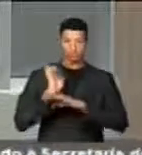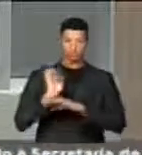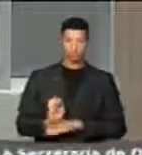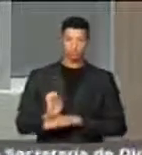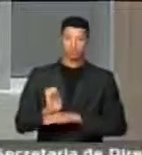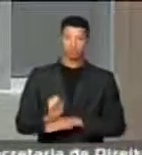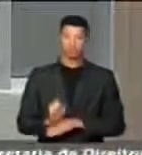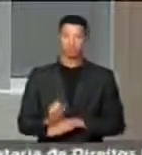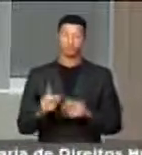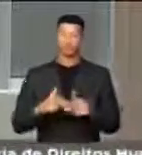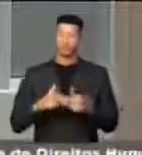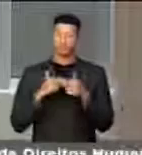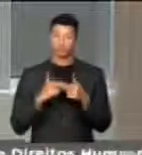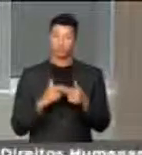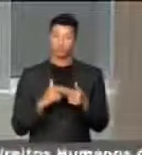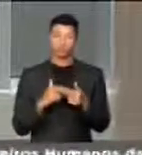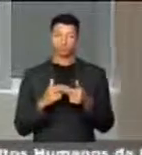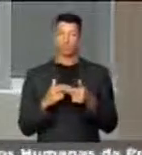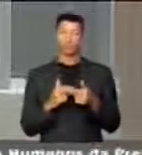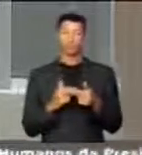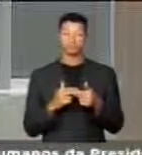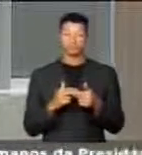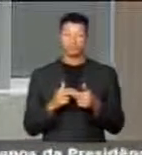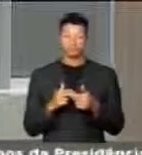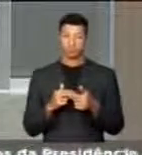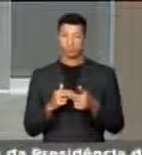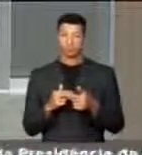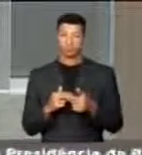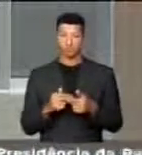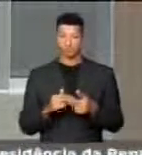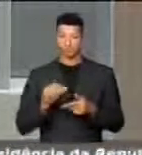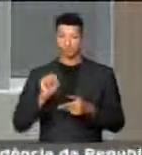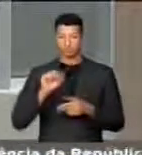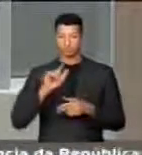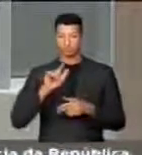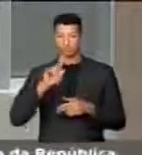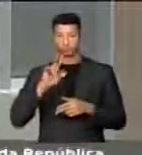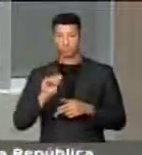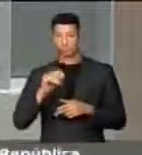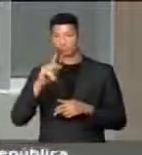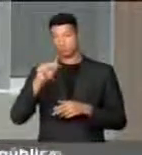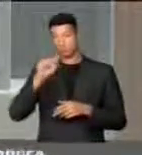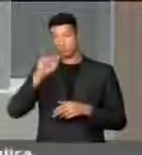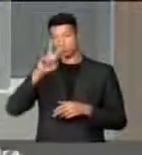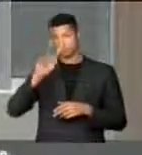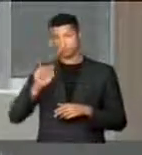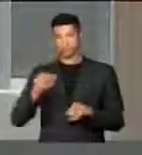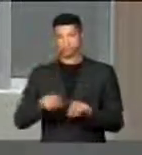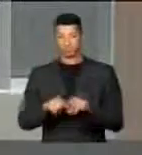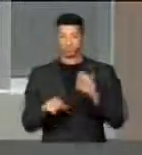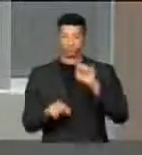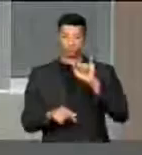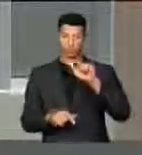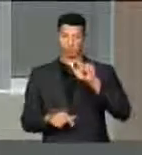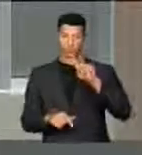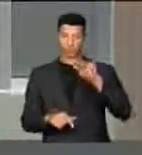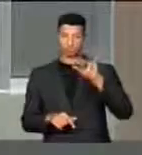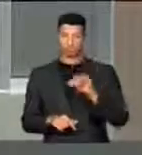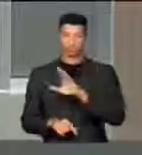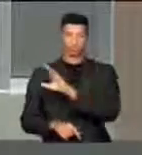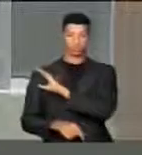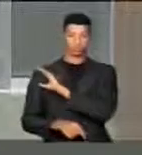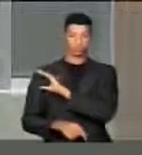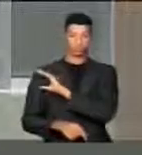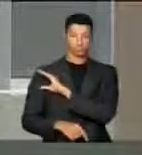Ceará, através do serenismo grão-mestre, o Silvio de Paiva Ribeiro, o Silvio de Paiva Ribeiro coordena